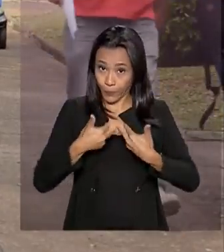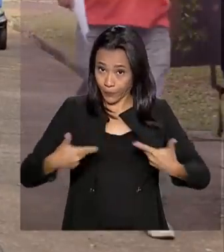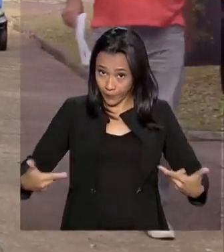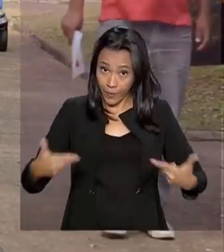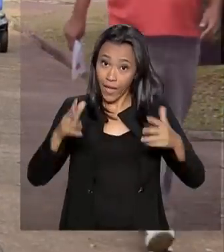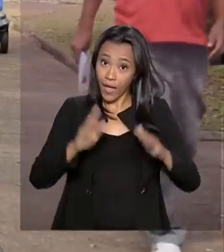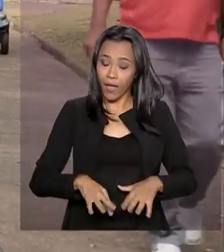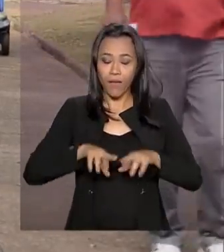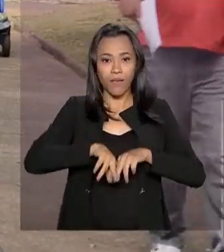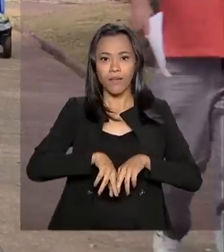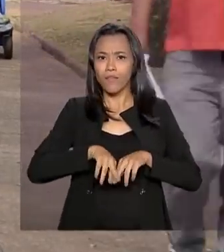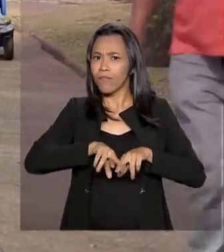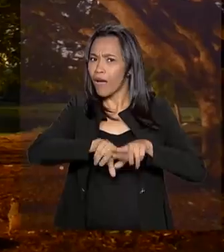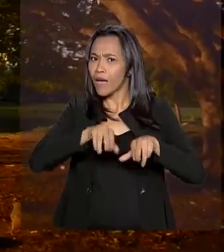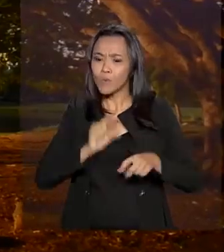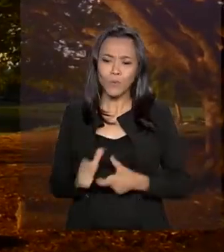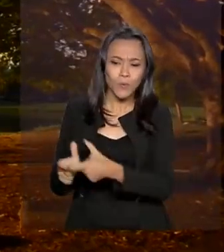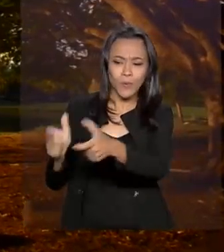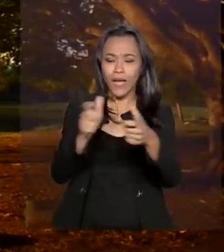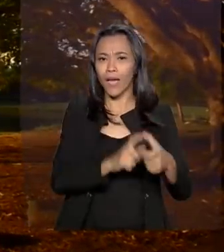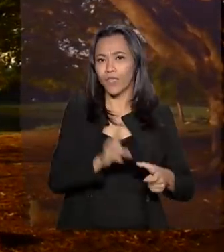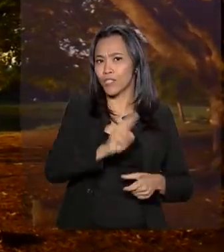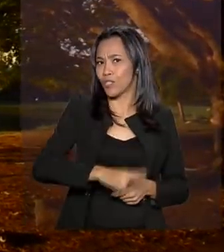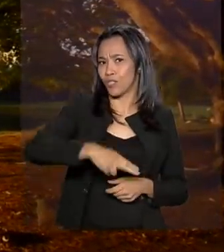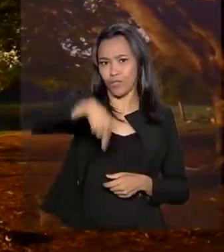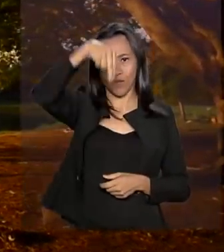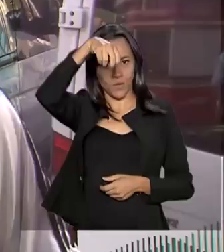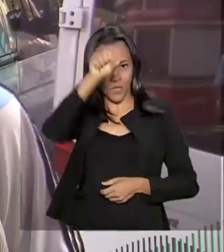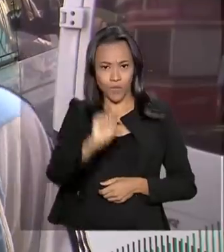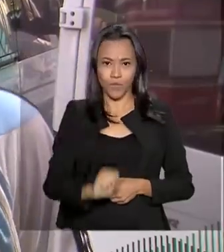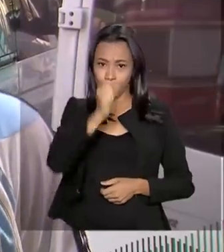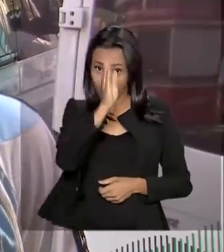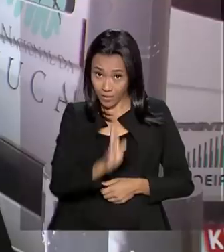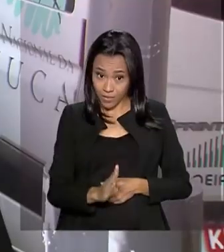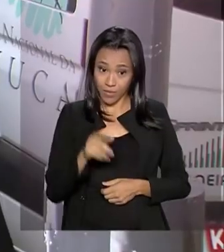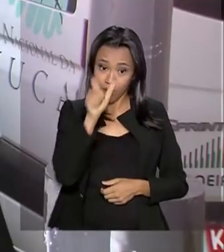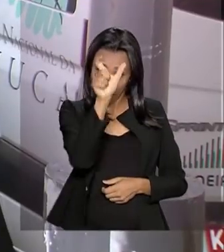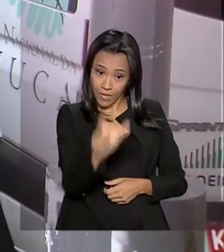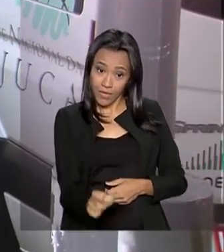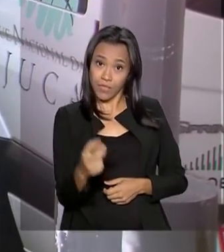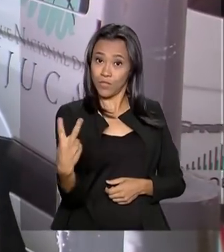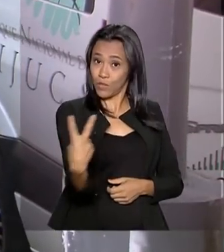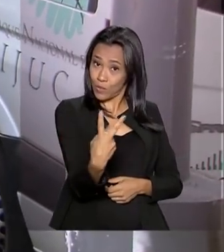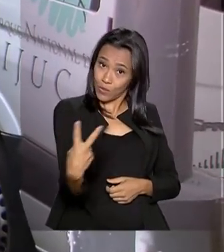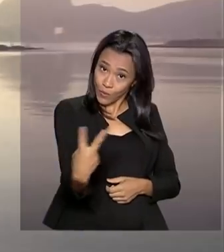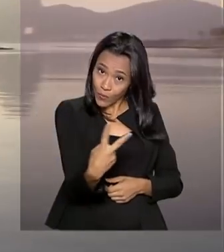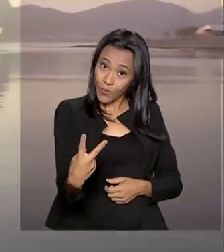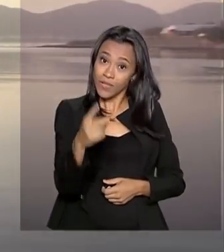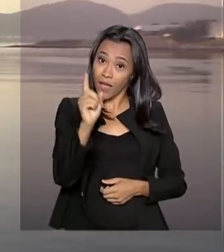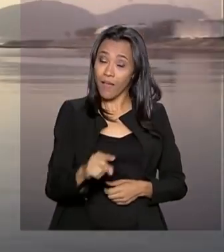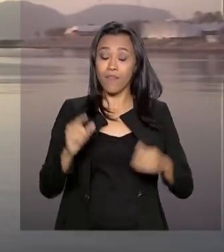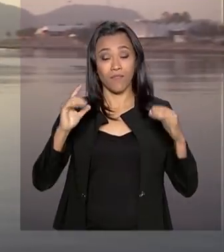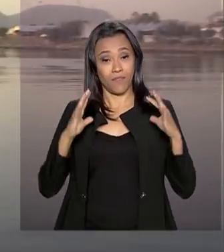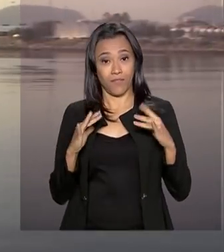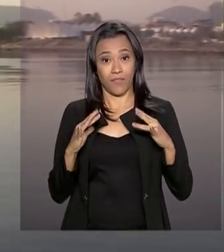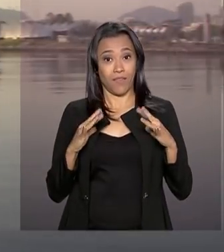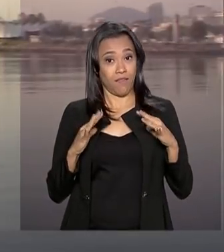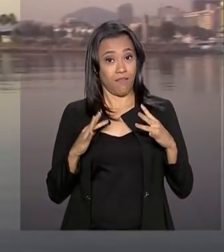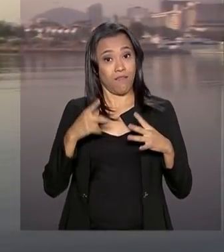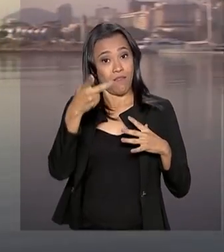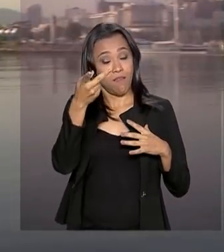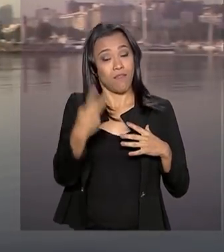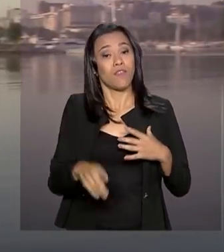São milhares de roteiros de norte a sul do país. Javier e Francisca estão de férias no Rio de Janeiro